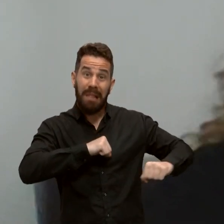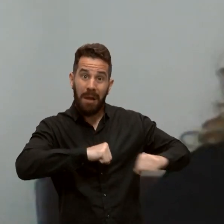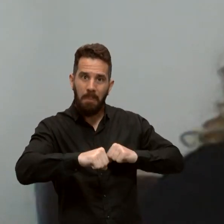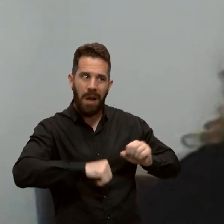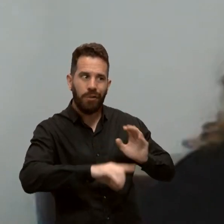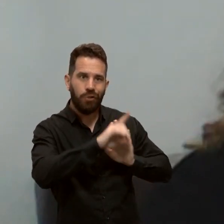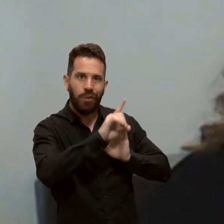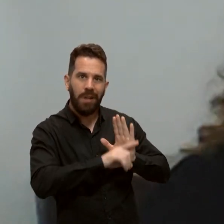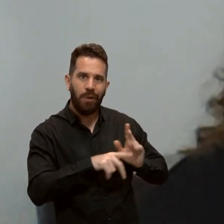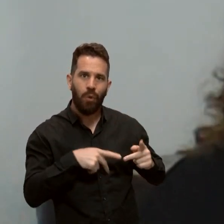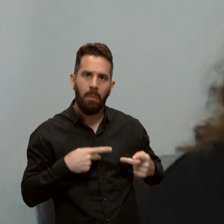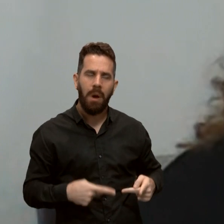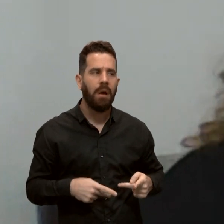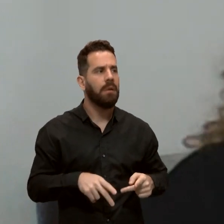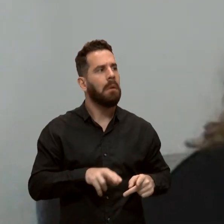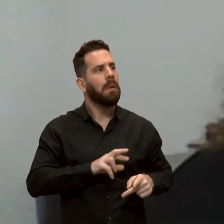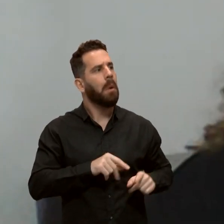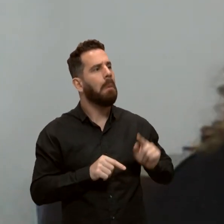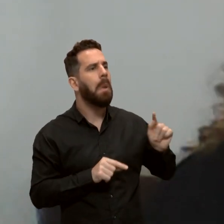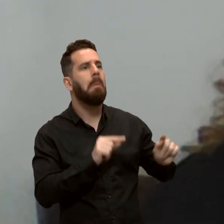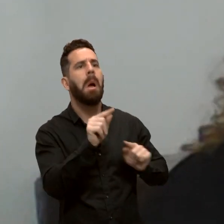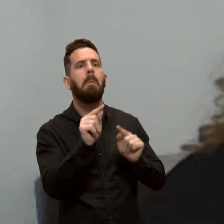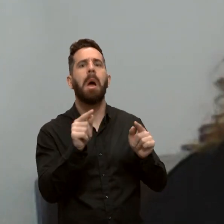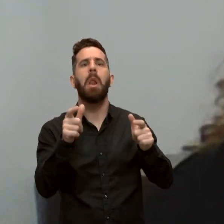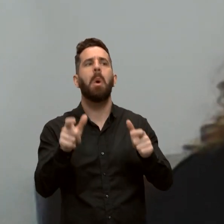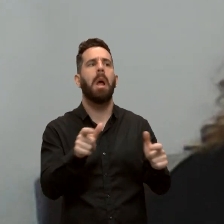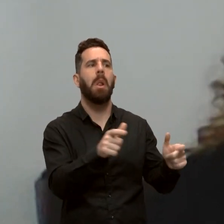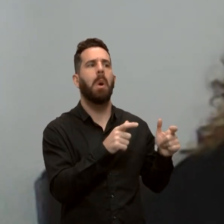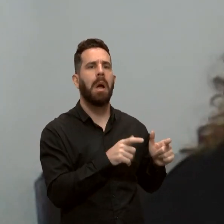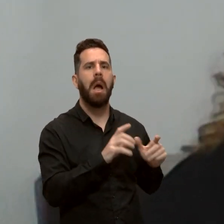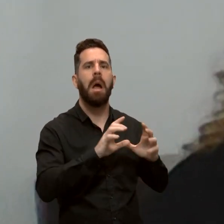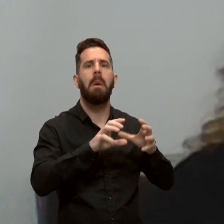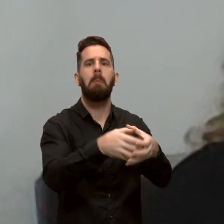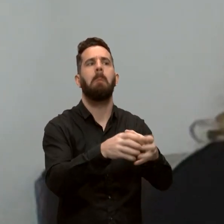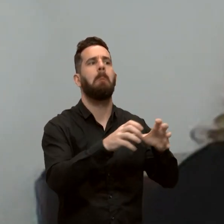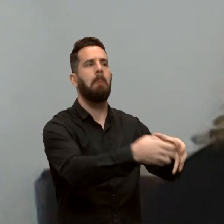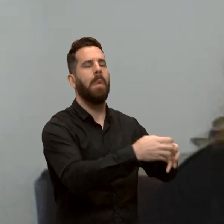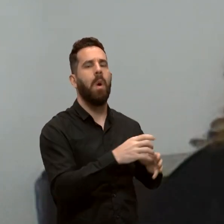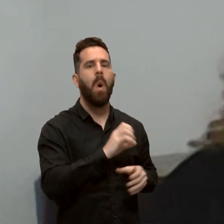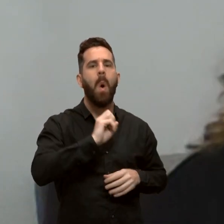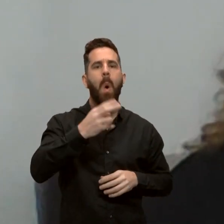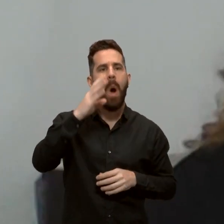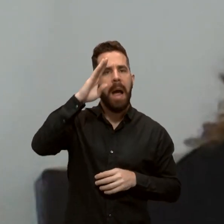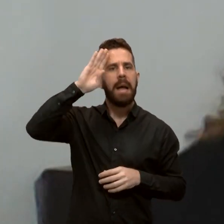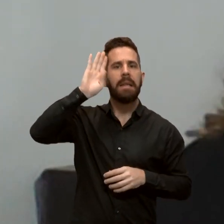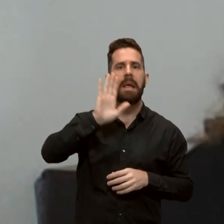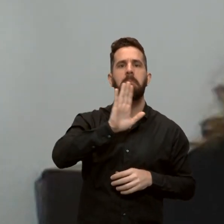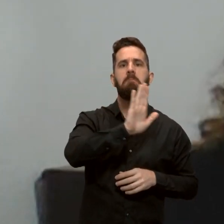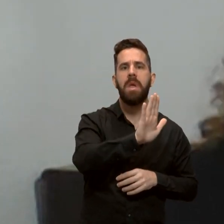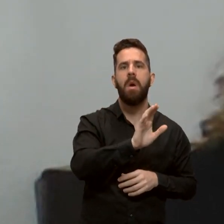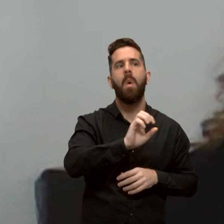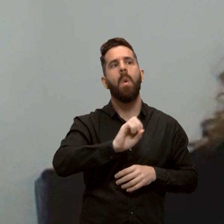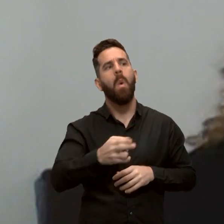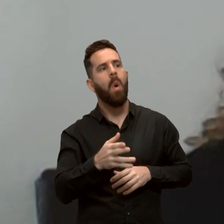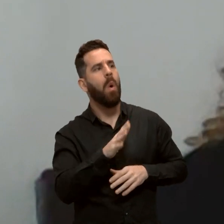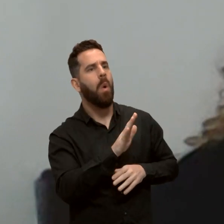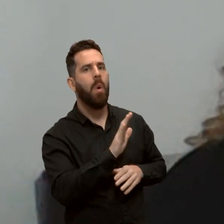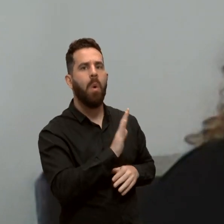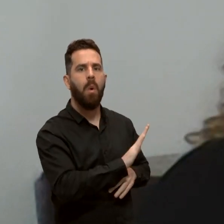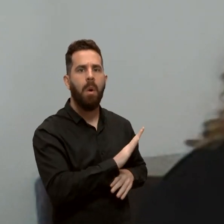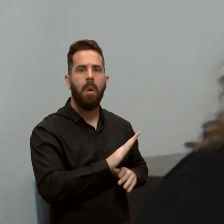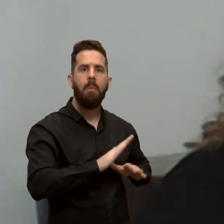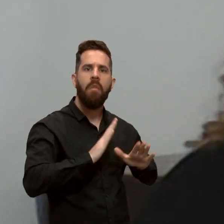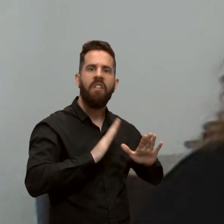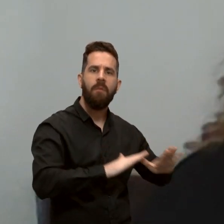estar aqui ou ali, e nem tampouco concentrado nas academias, né? Ou apenas nos movimentos sociais.